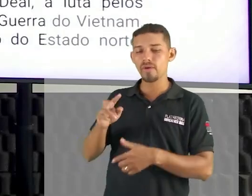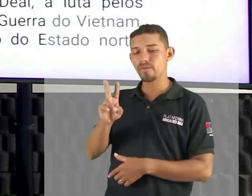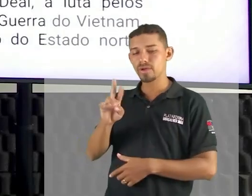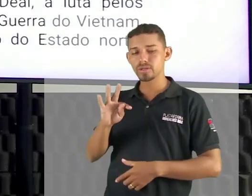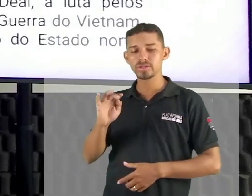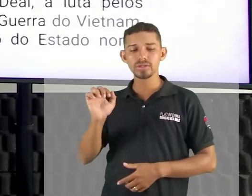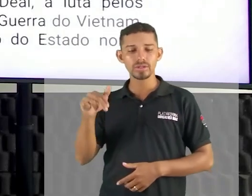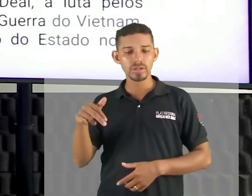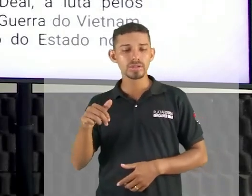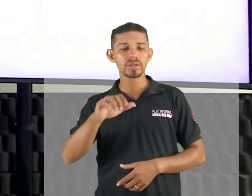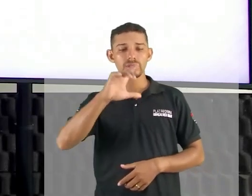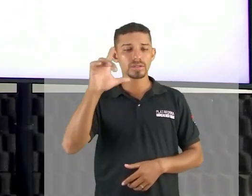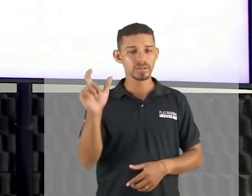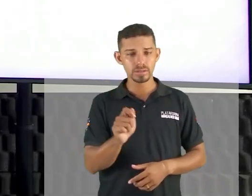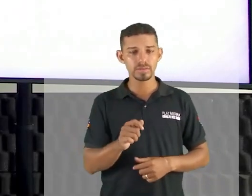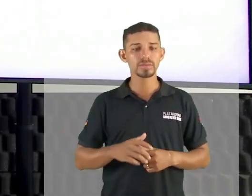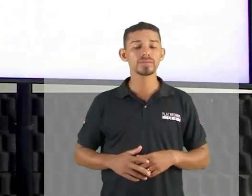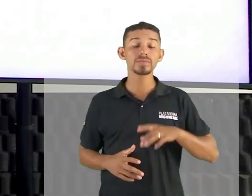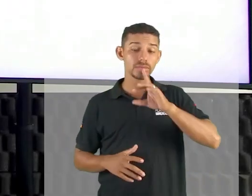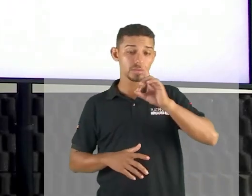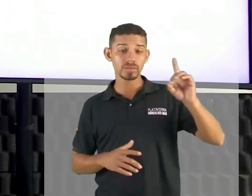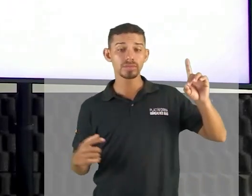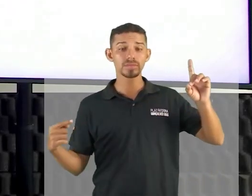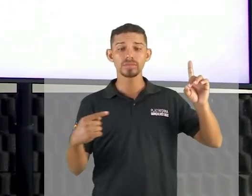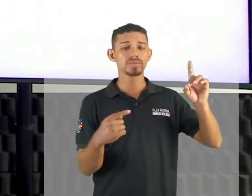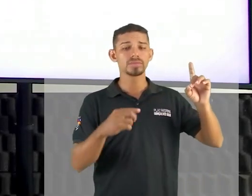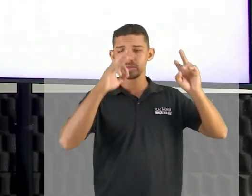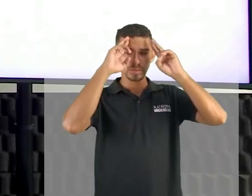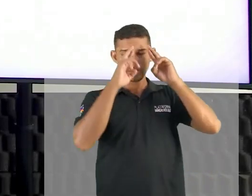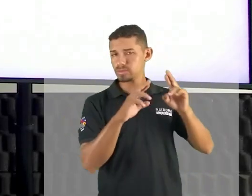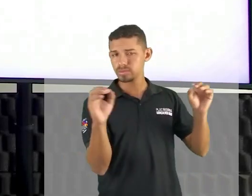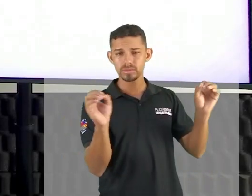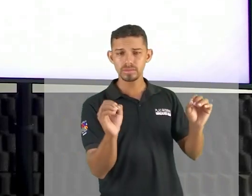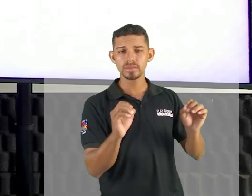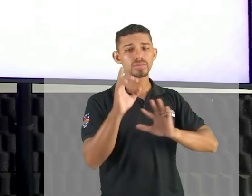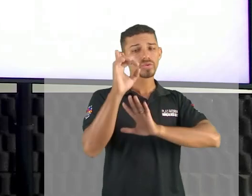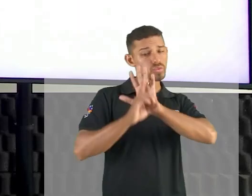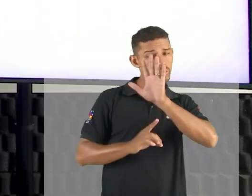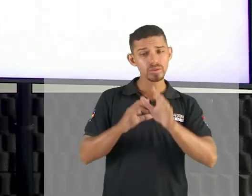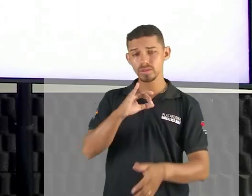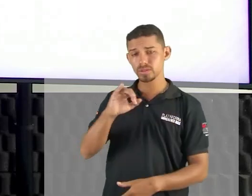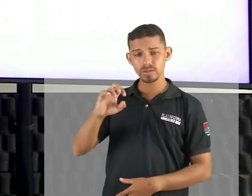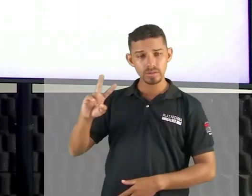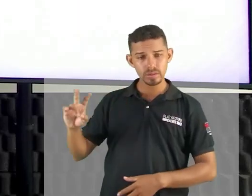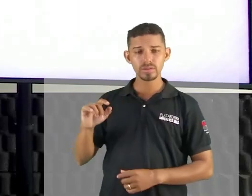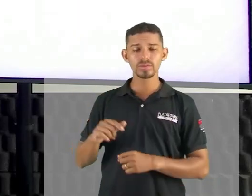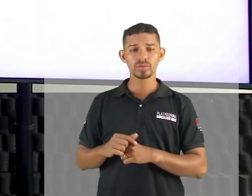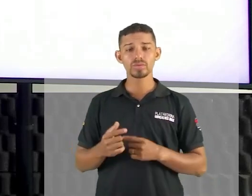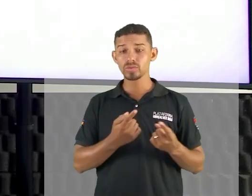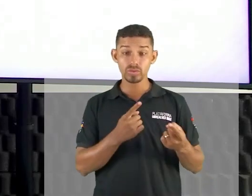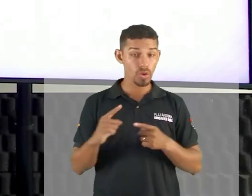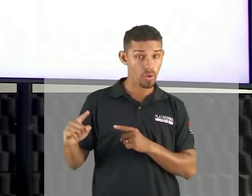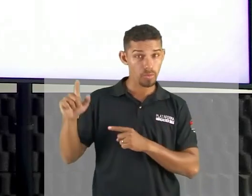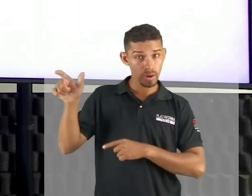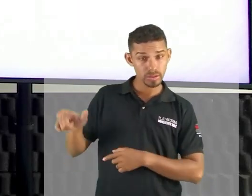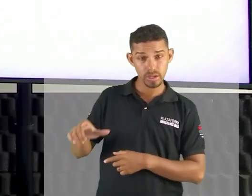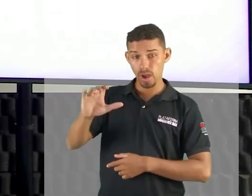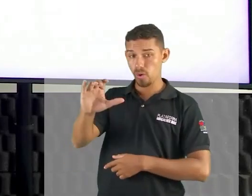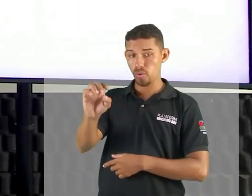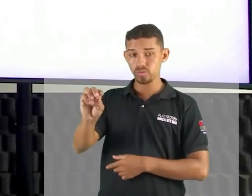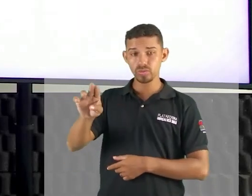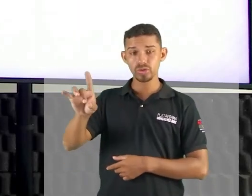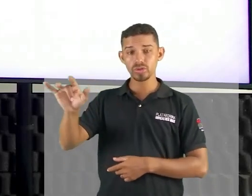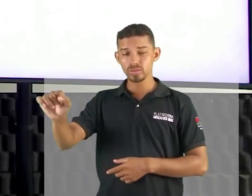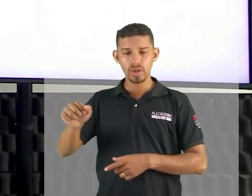Estado norte-americano. A letra D. O desrespeito aos direitos civis, o combate ao comunismo, a perseguição